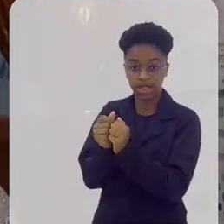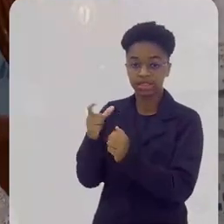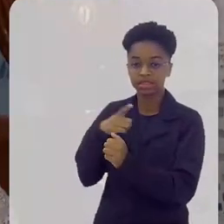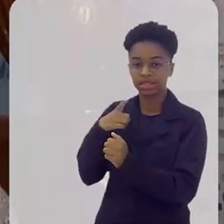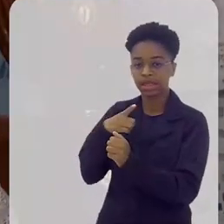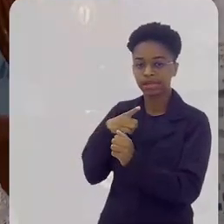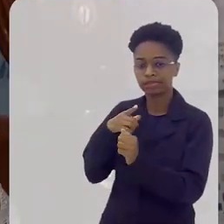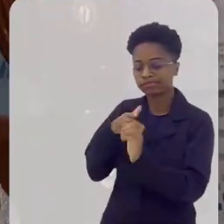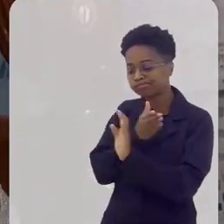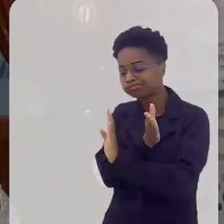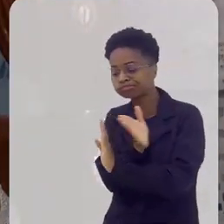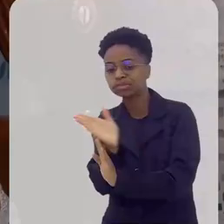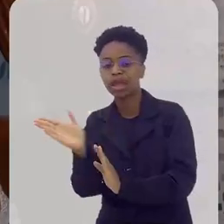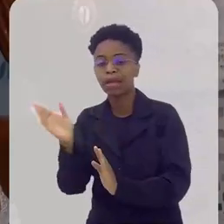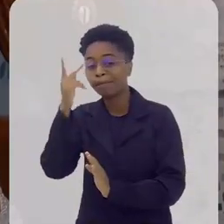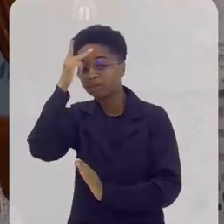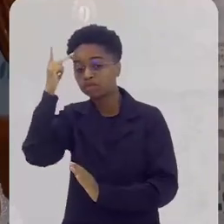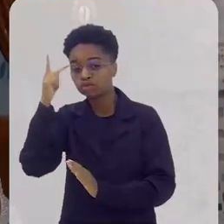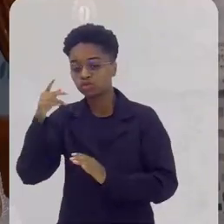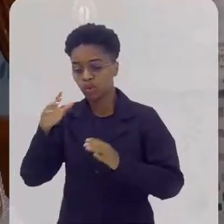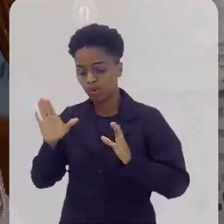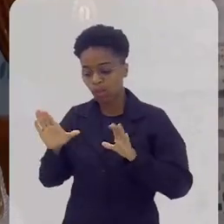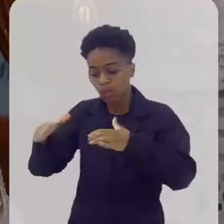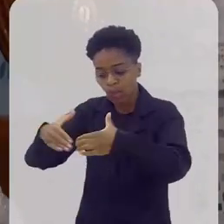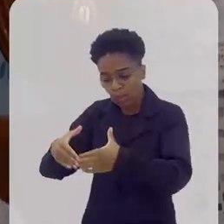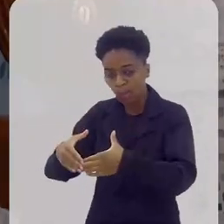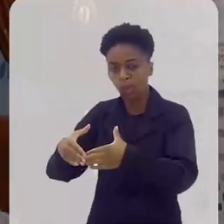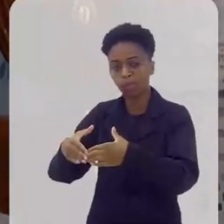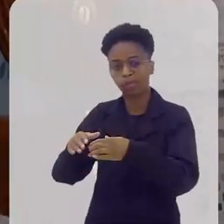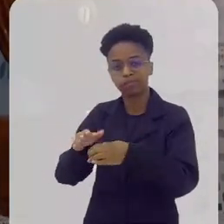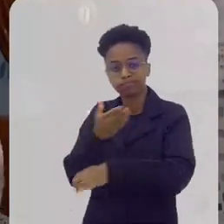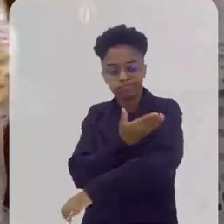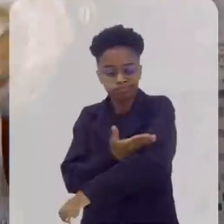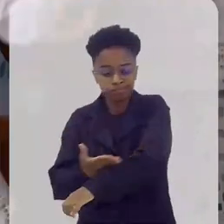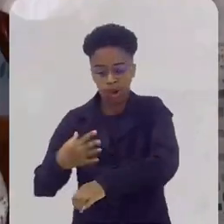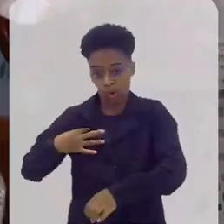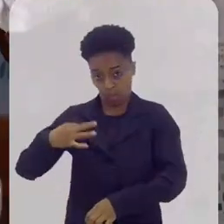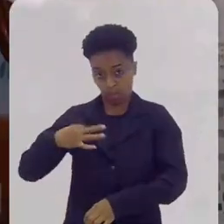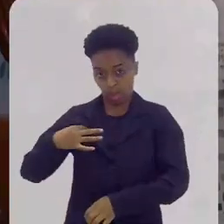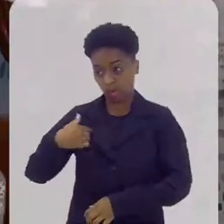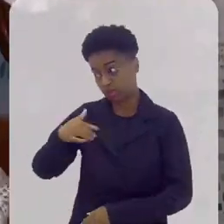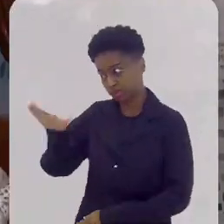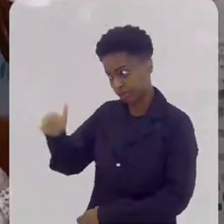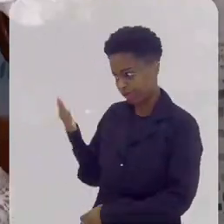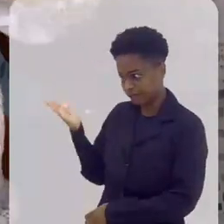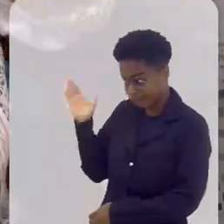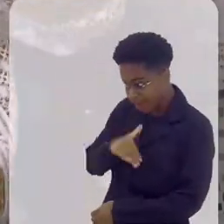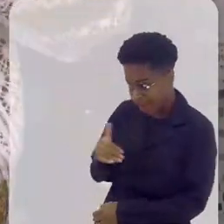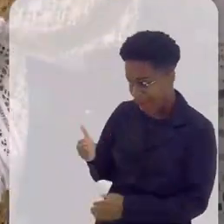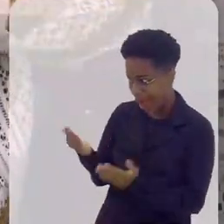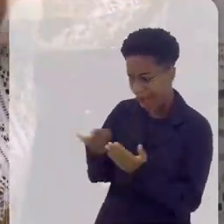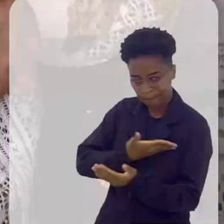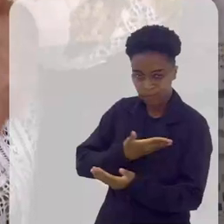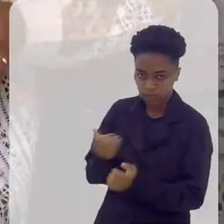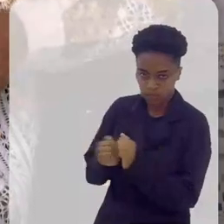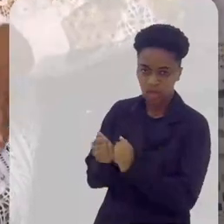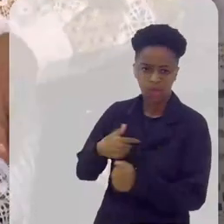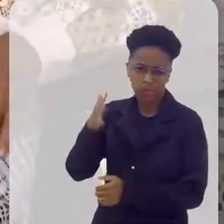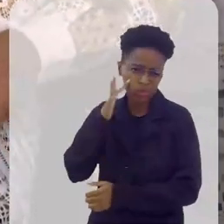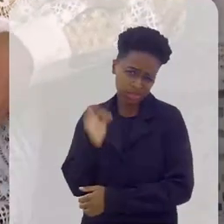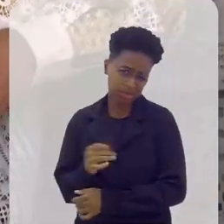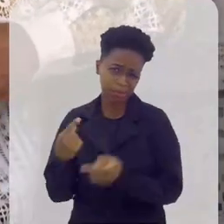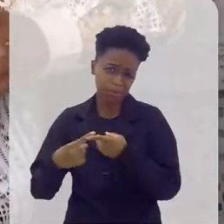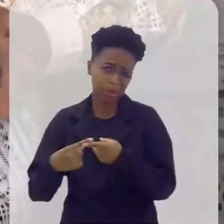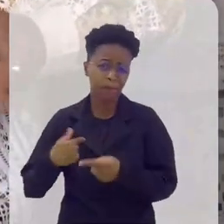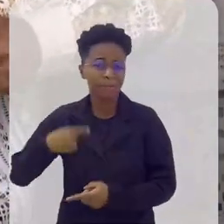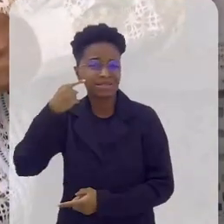no fundo tinha um pessoal com uma roupa branca. Aí ela foi me levando e eu chamei o Carlinhos para ir comigo. Vamos? Eu não entendi. Para mim,